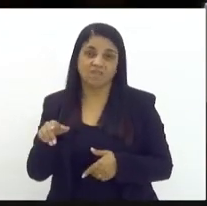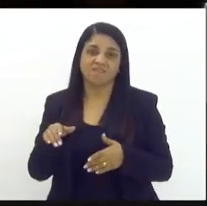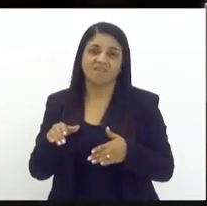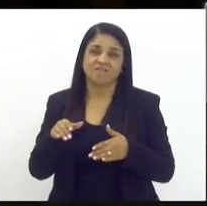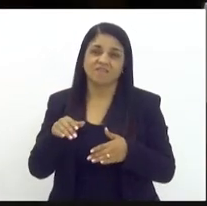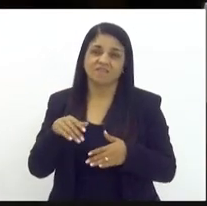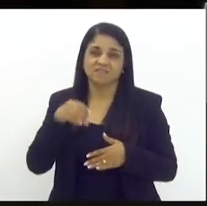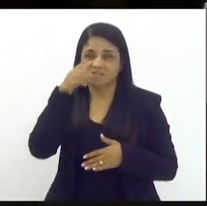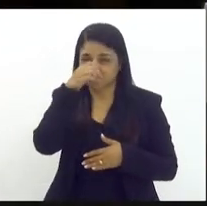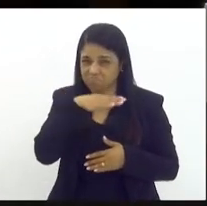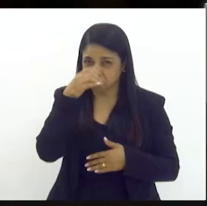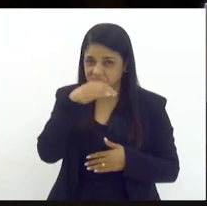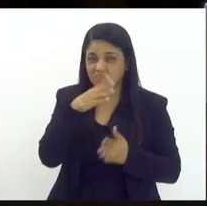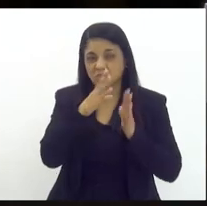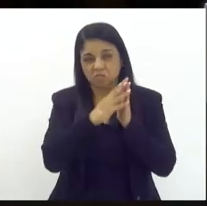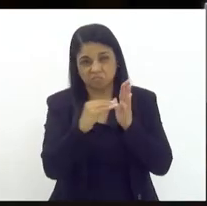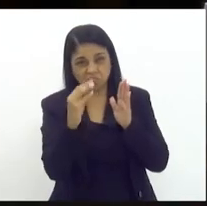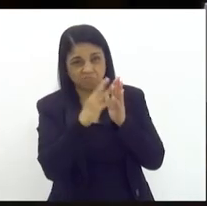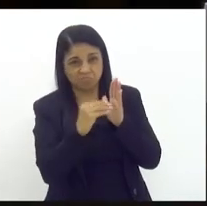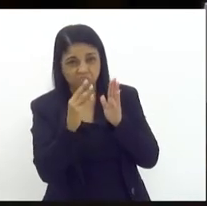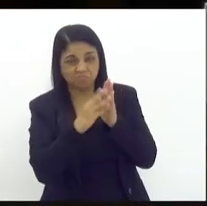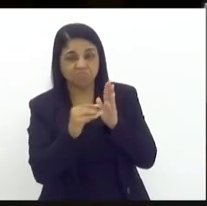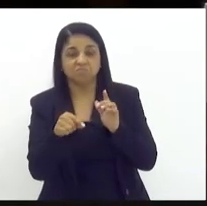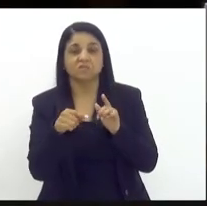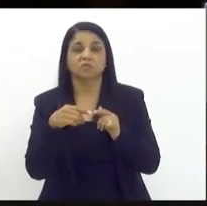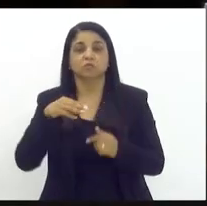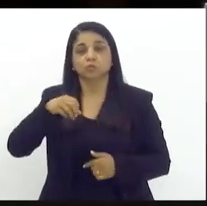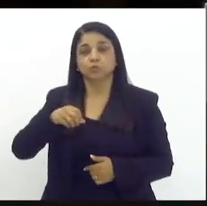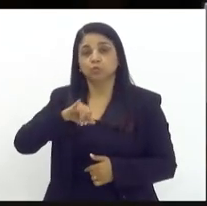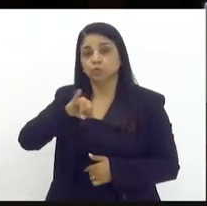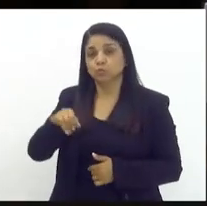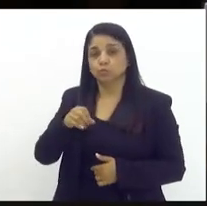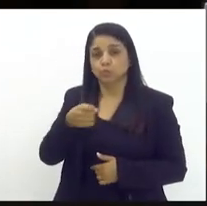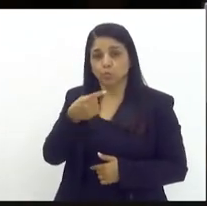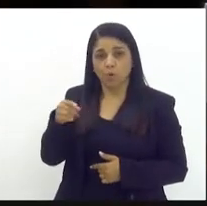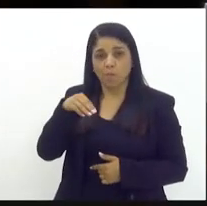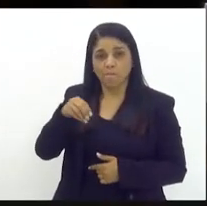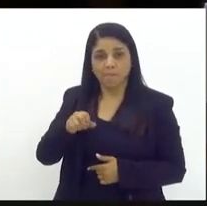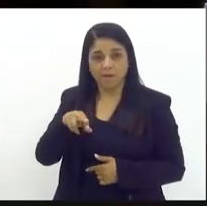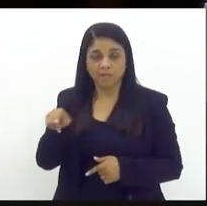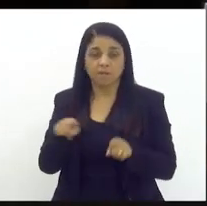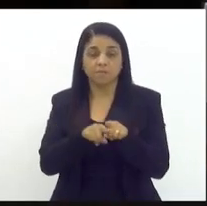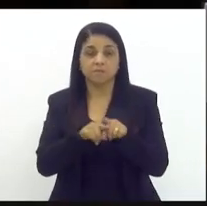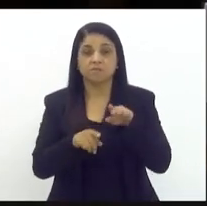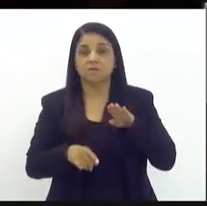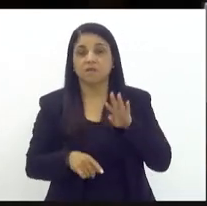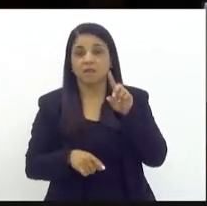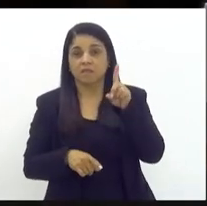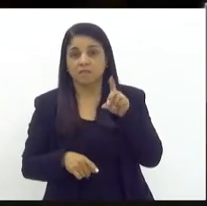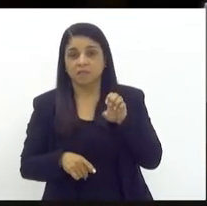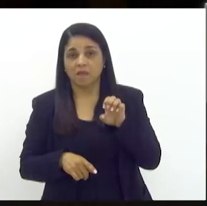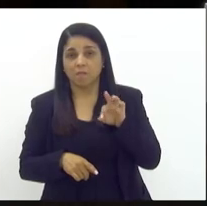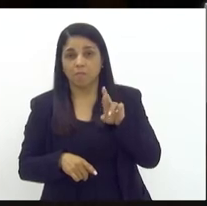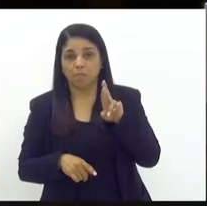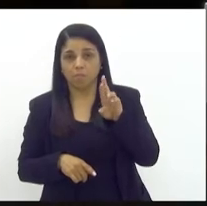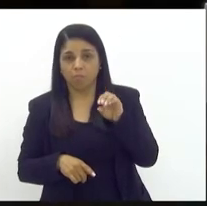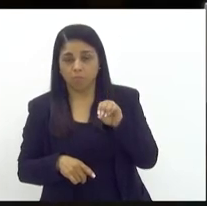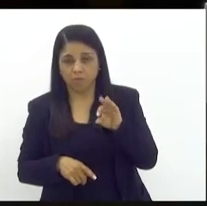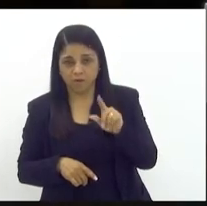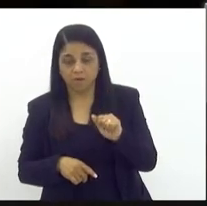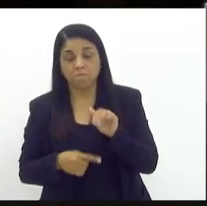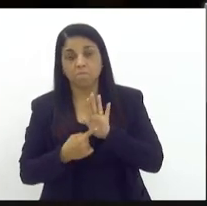mesmo do do João Maria mas a Débora Freire tem algumas estimativas e o Rodrigo era ele